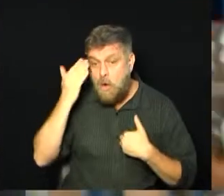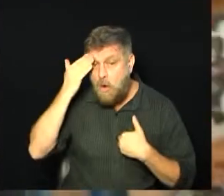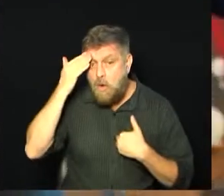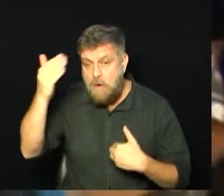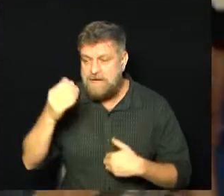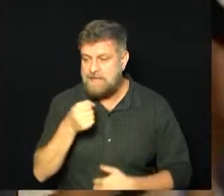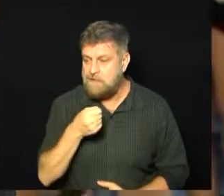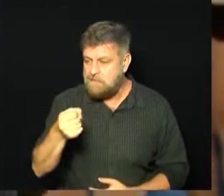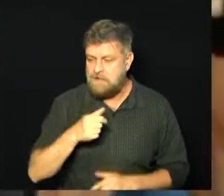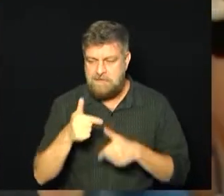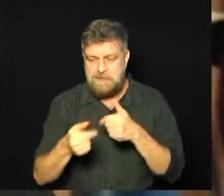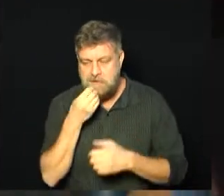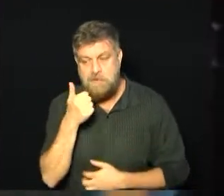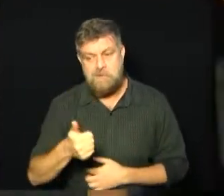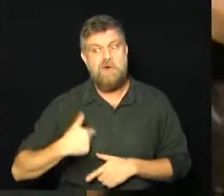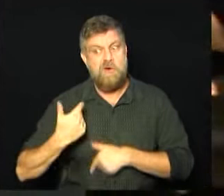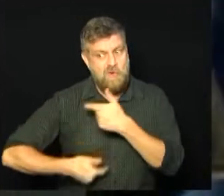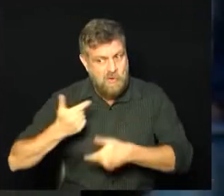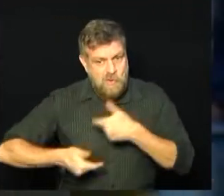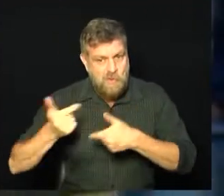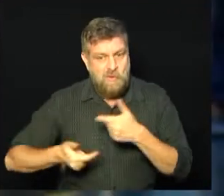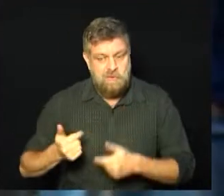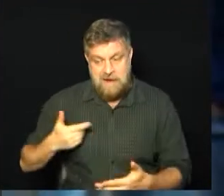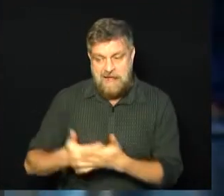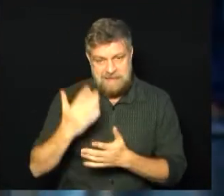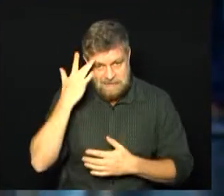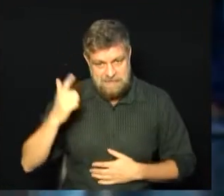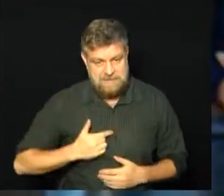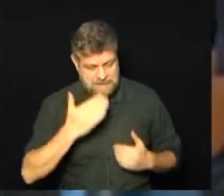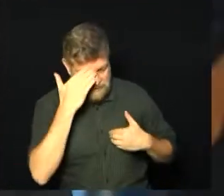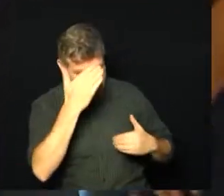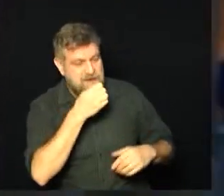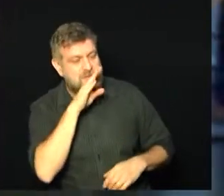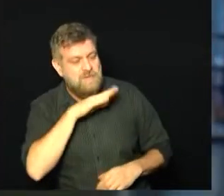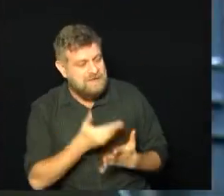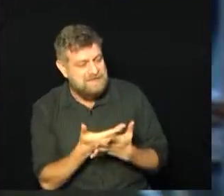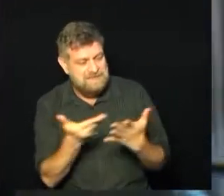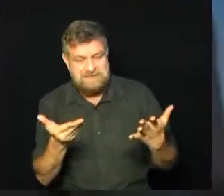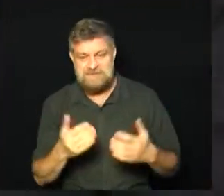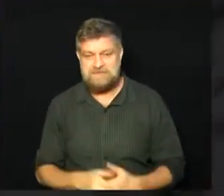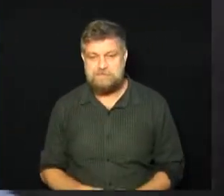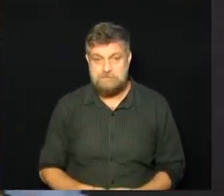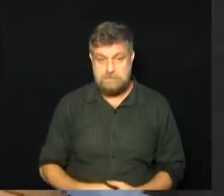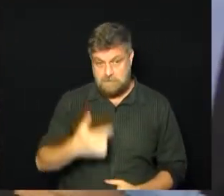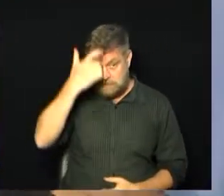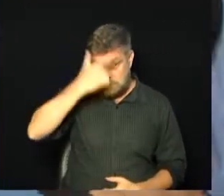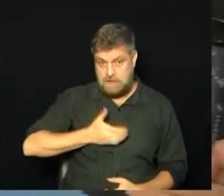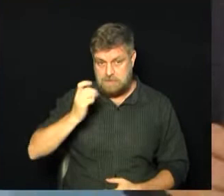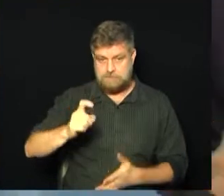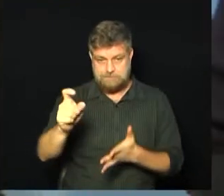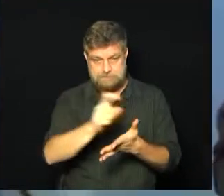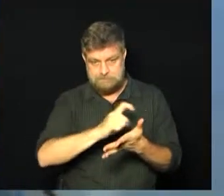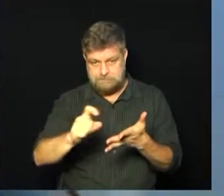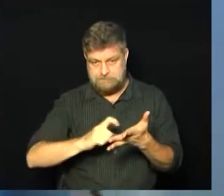trabalho aí para vocês, que acho que vai ser intenso de hoje para amanhã, né? Muito obrigado, eu que agradeço, uma boa tarde a todos. Então, eu já imprimi o